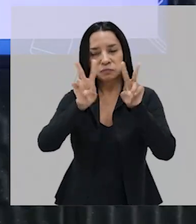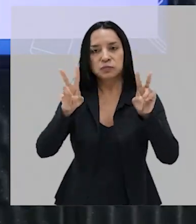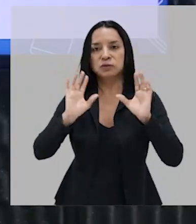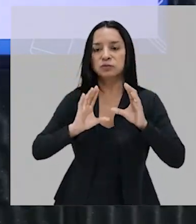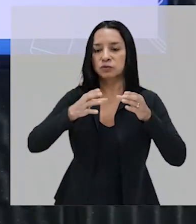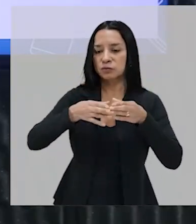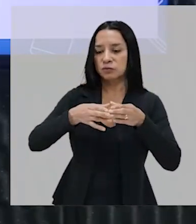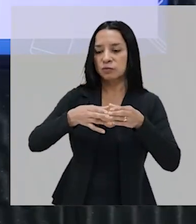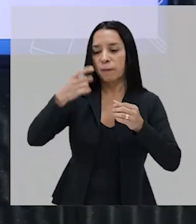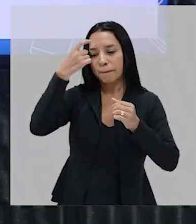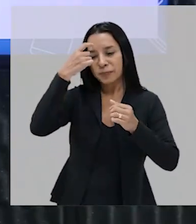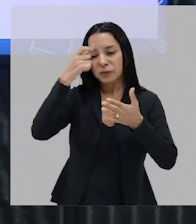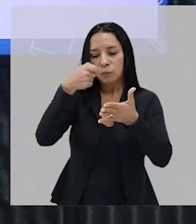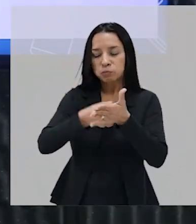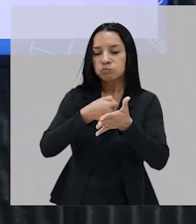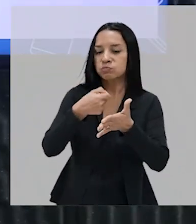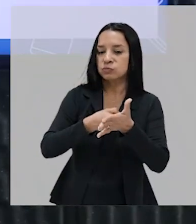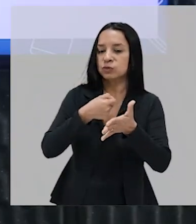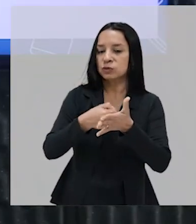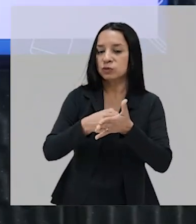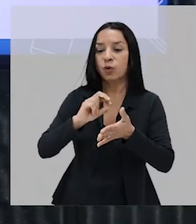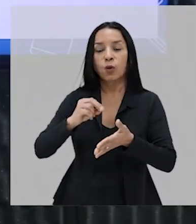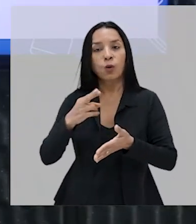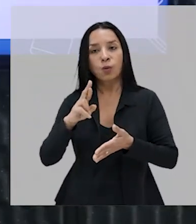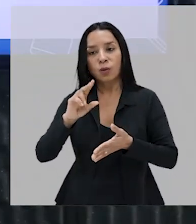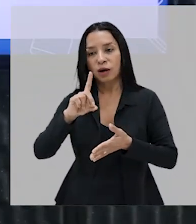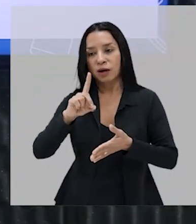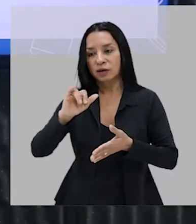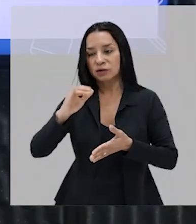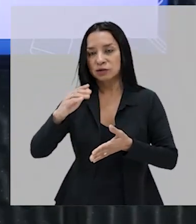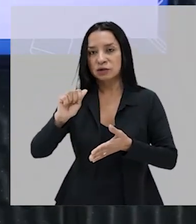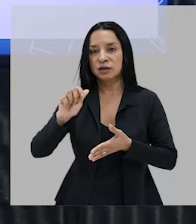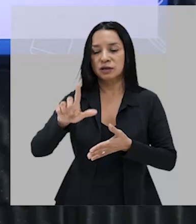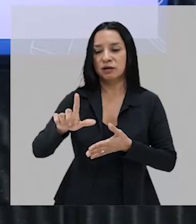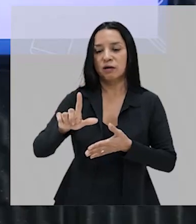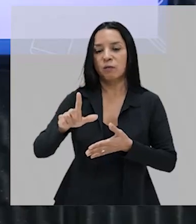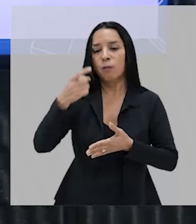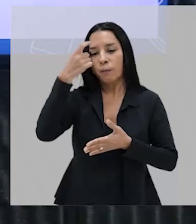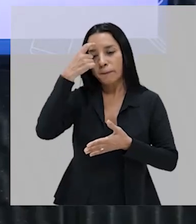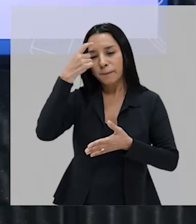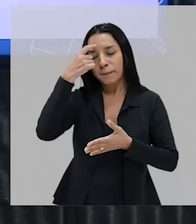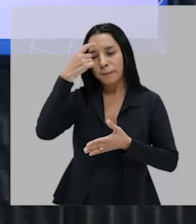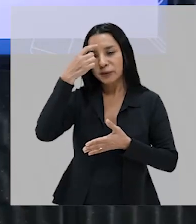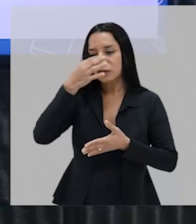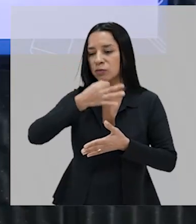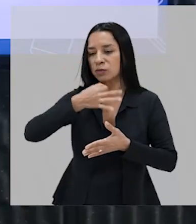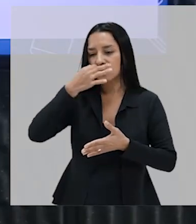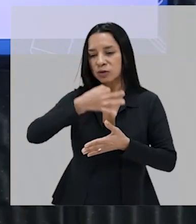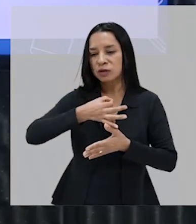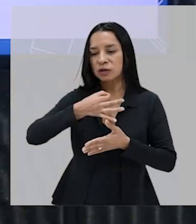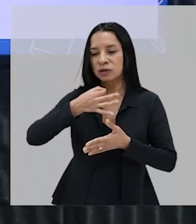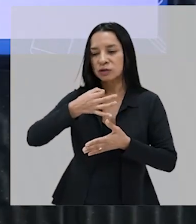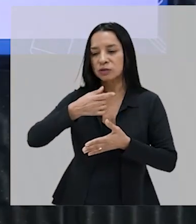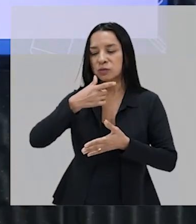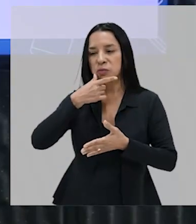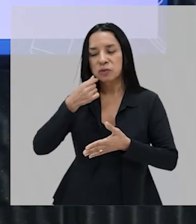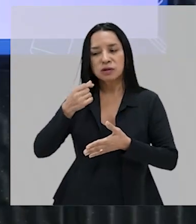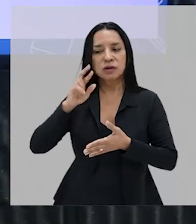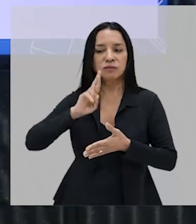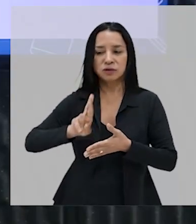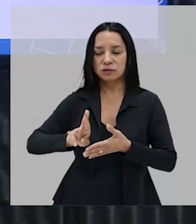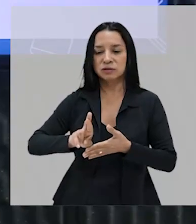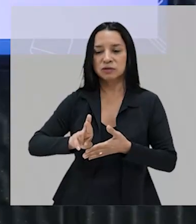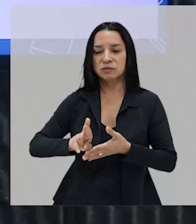pensamento rigoroso, um pensamento radical, um pensamento crítico e reflexivo. E a crítica e a reflexão se ajudam mutuamente